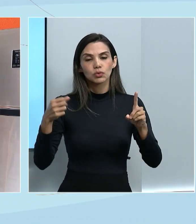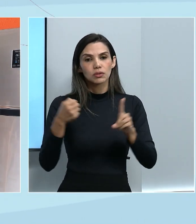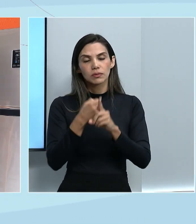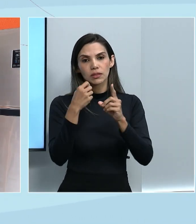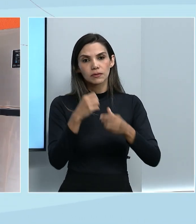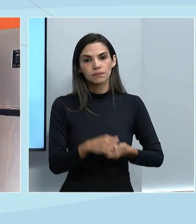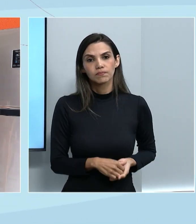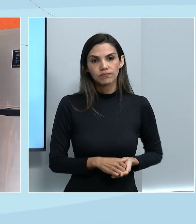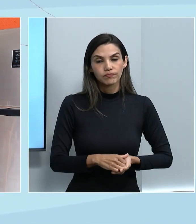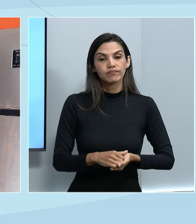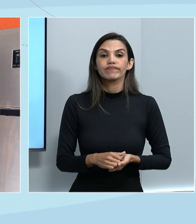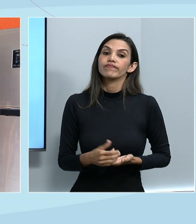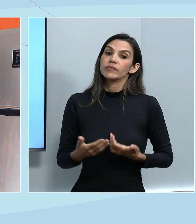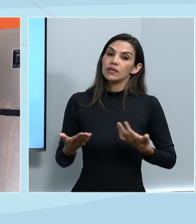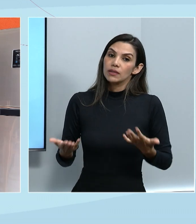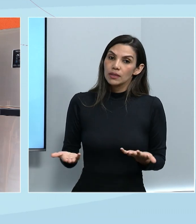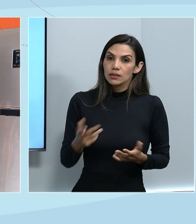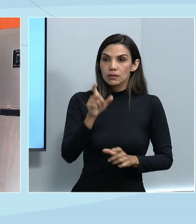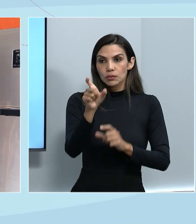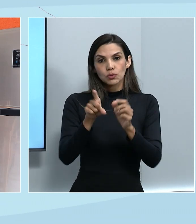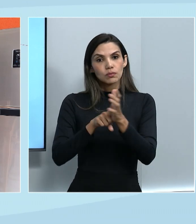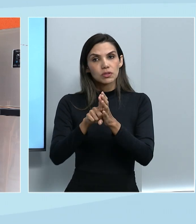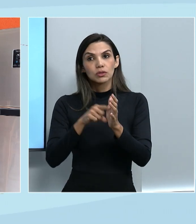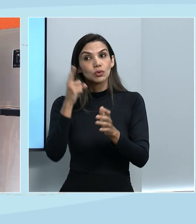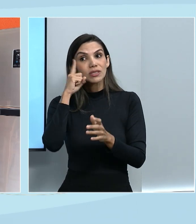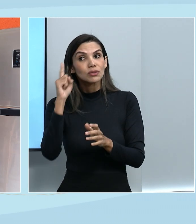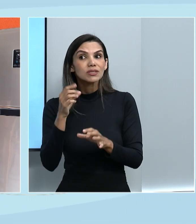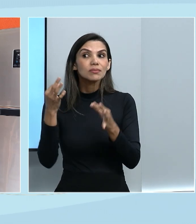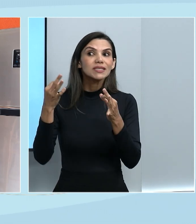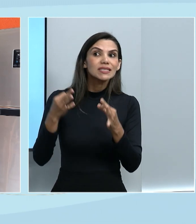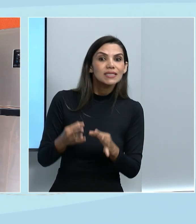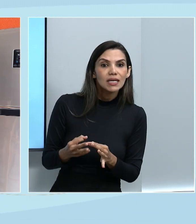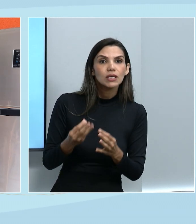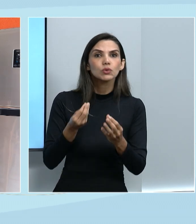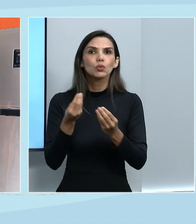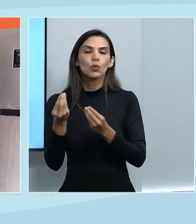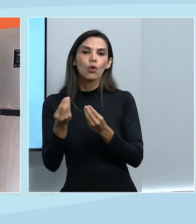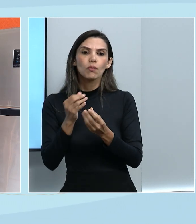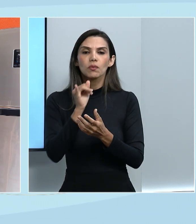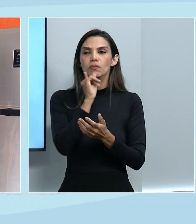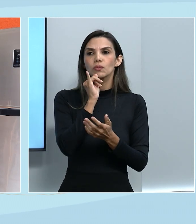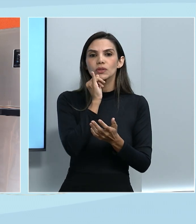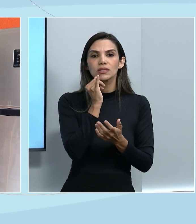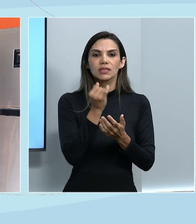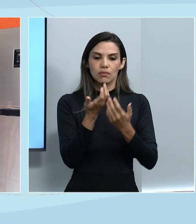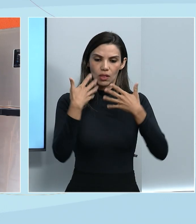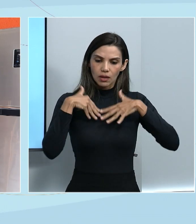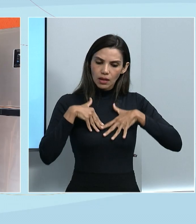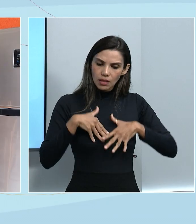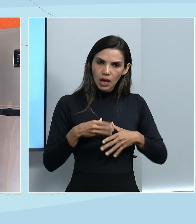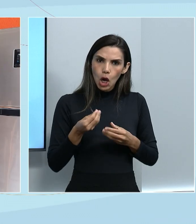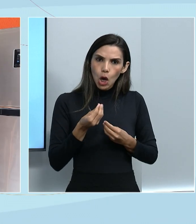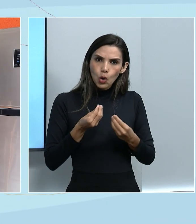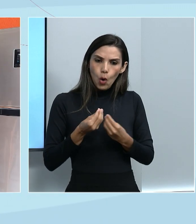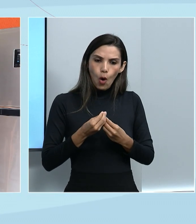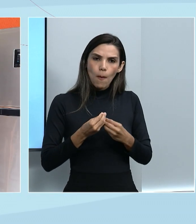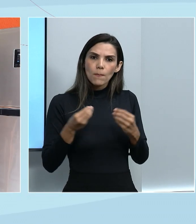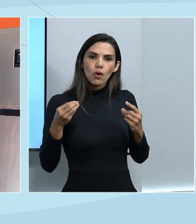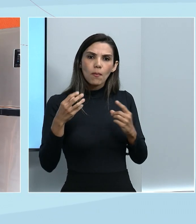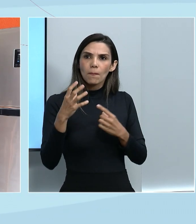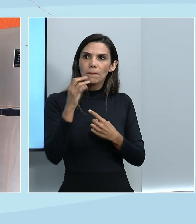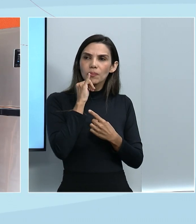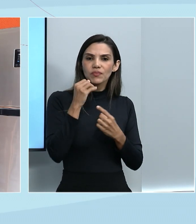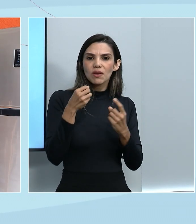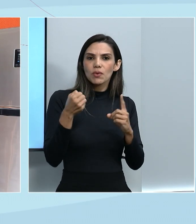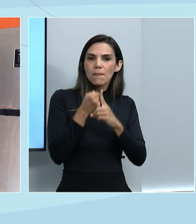sabem ao certo como os microplásticos interagem com o nosso organismo. As pesquisas são recentes e ainda